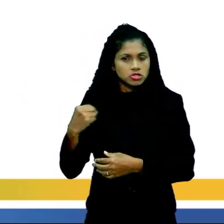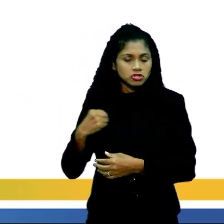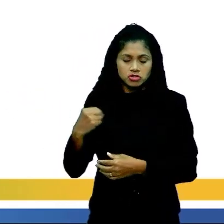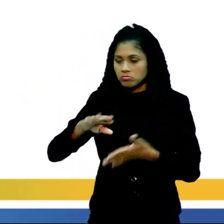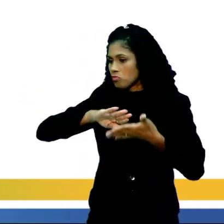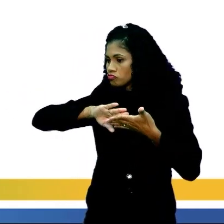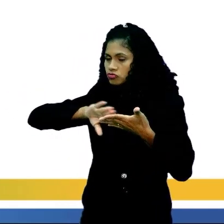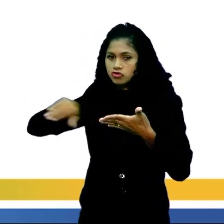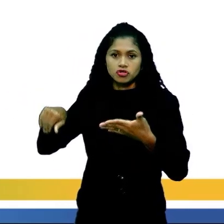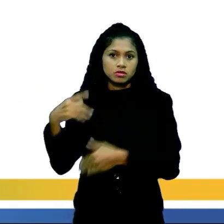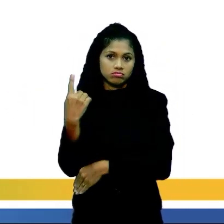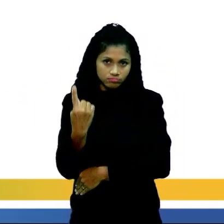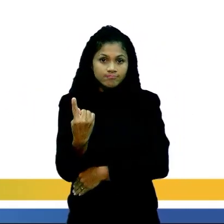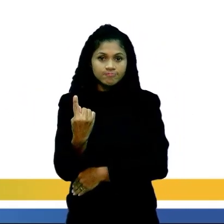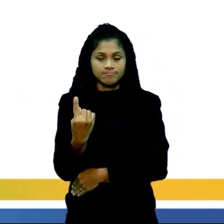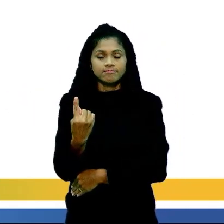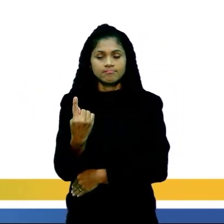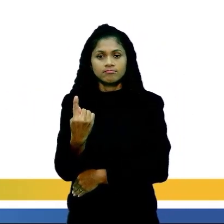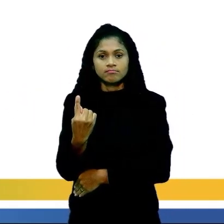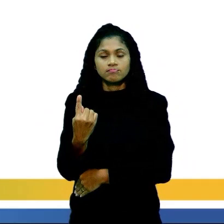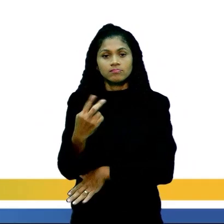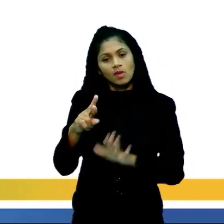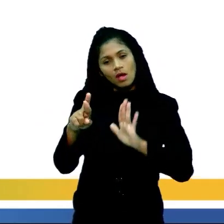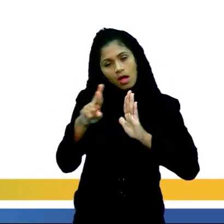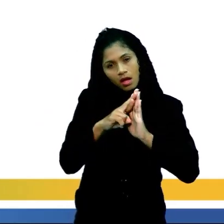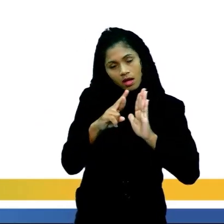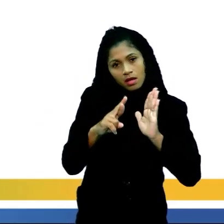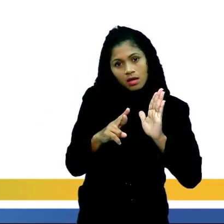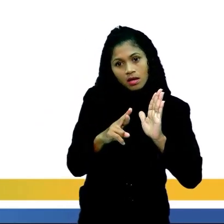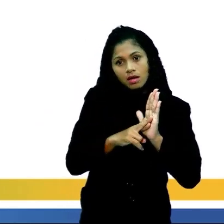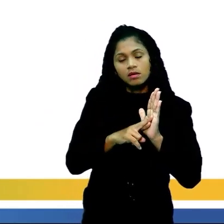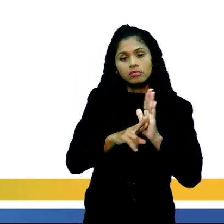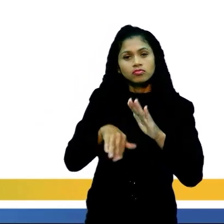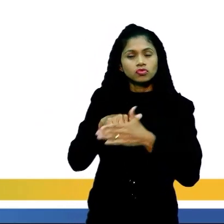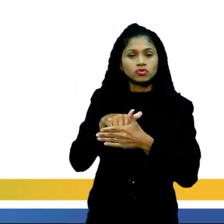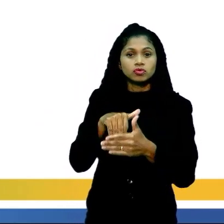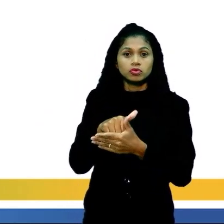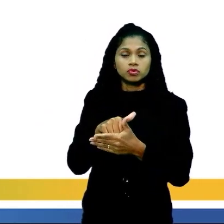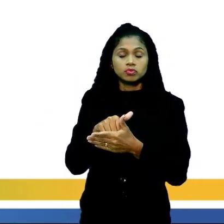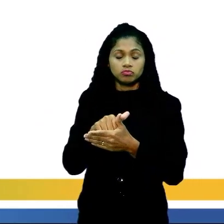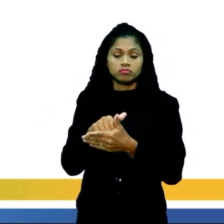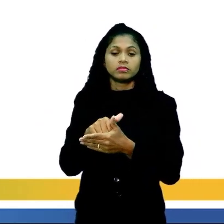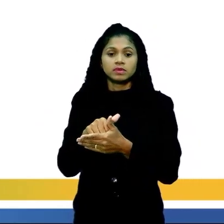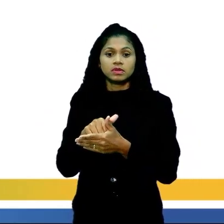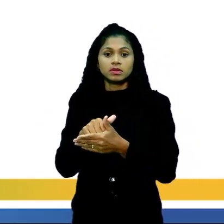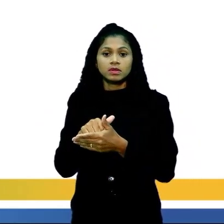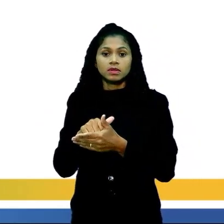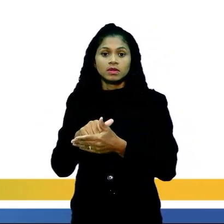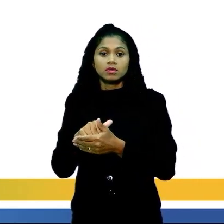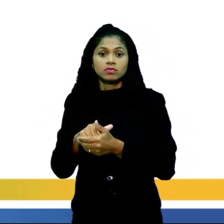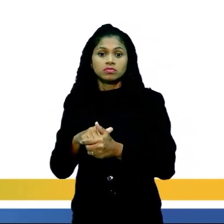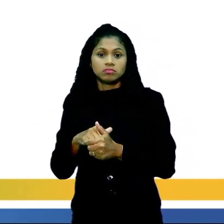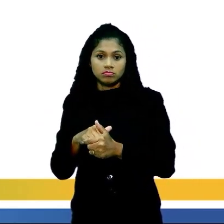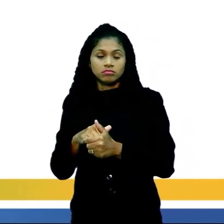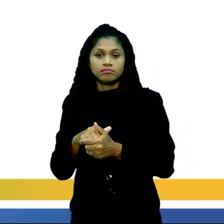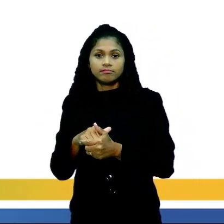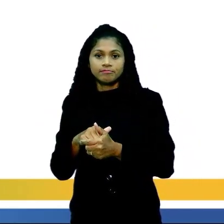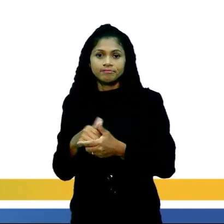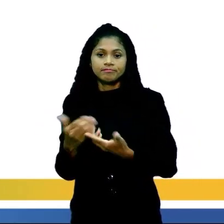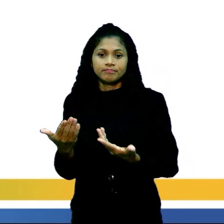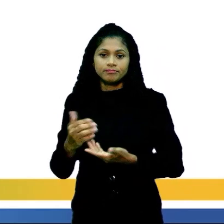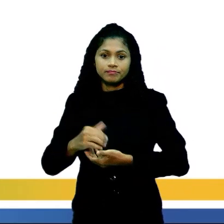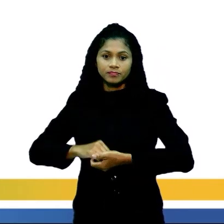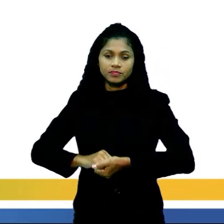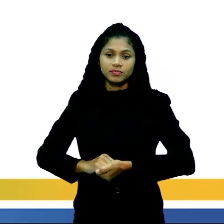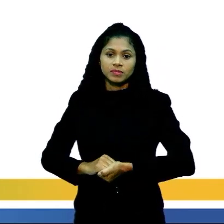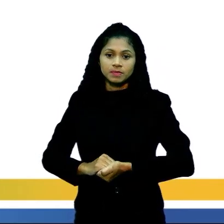gente faz a regra do jogo, a regra do campeonato. 20 menos 1 vezes 2. Esse 2 é os turnos,